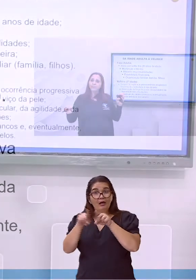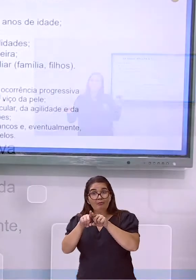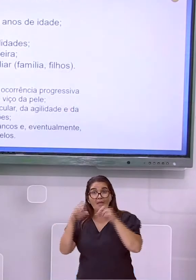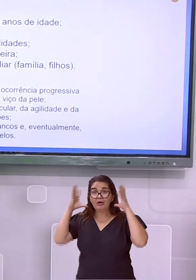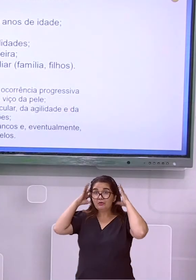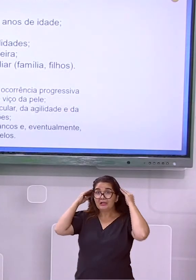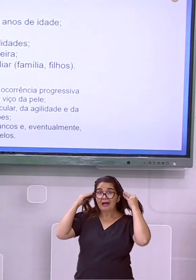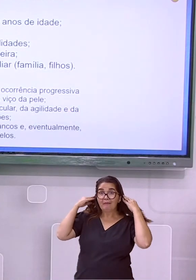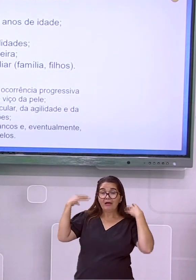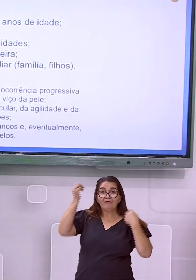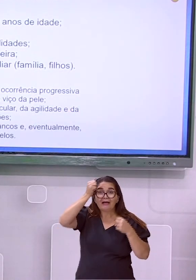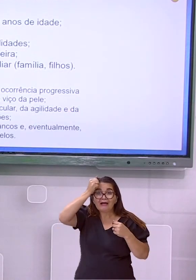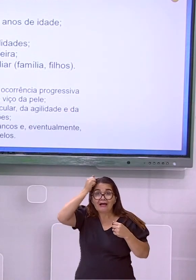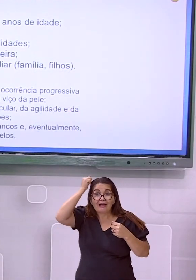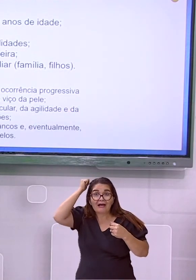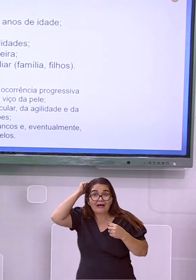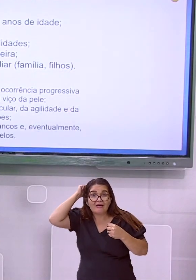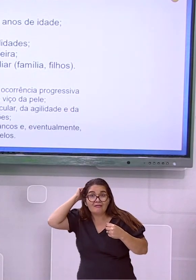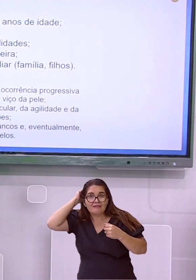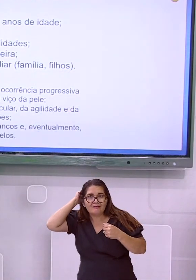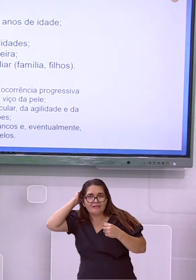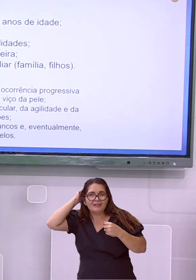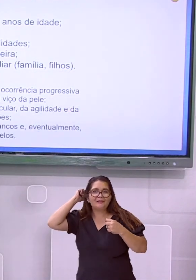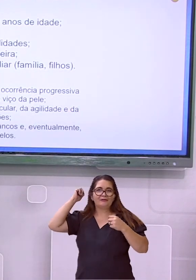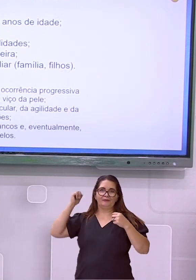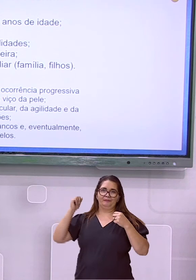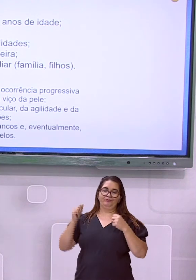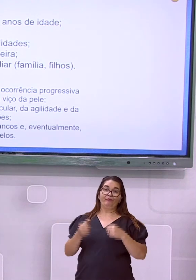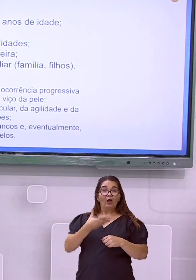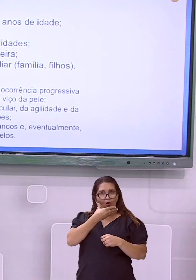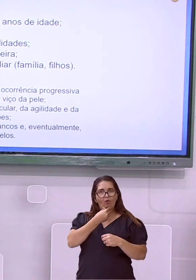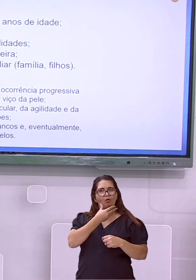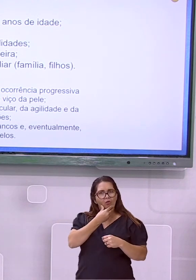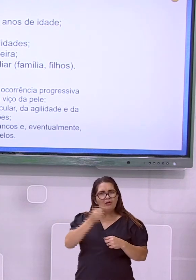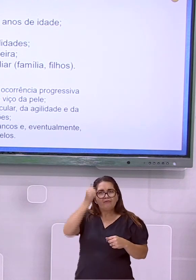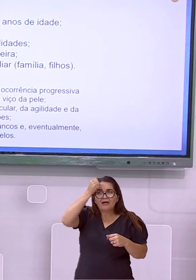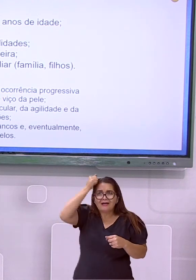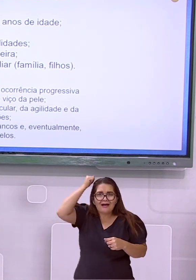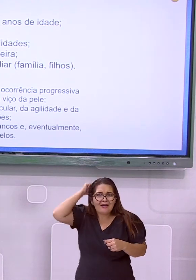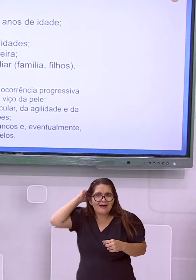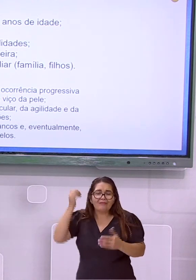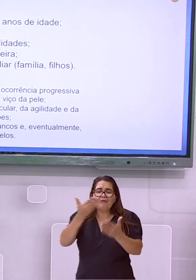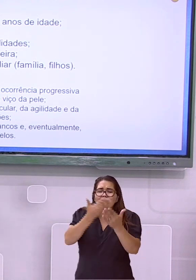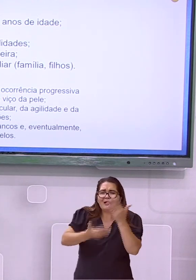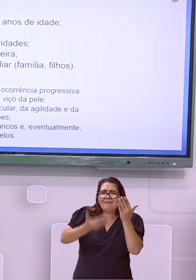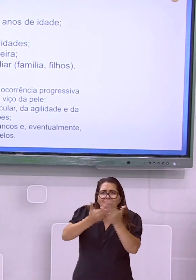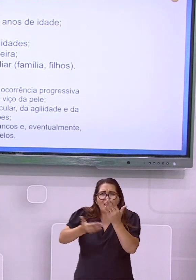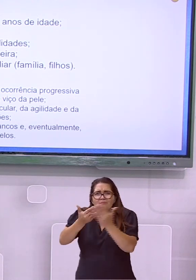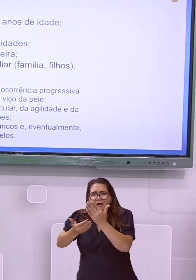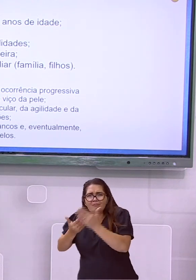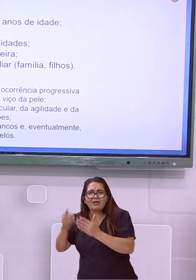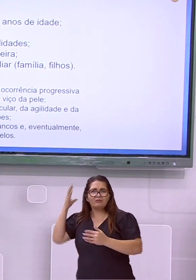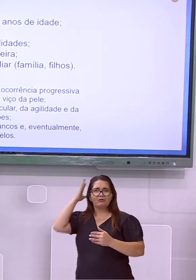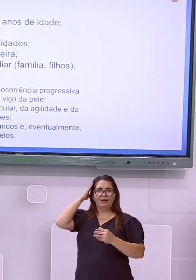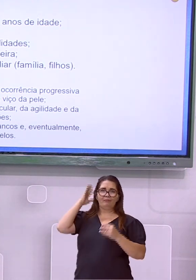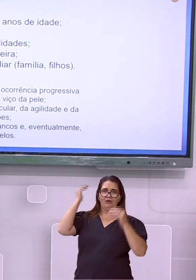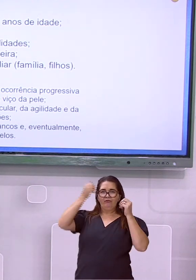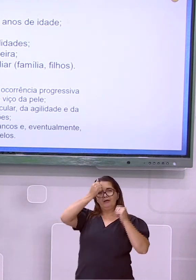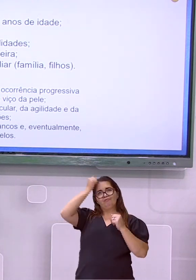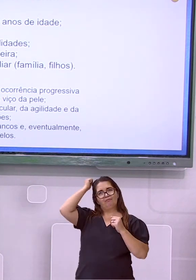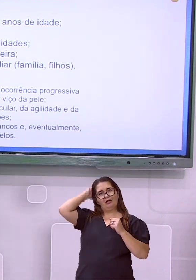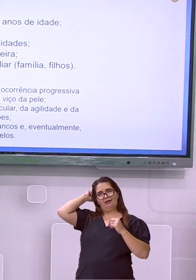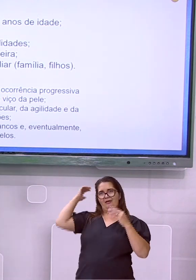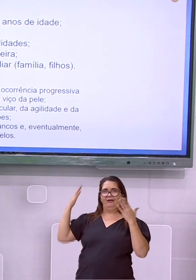totalmente os cabelos. Então, são essas mudanças que acontecem. Aqui, também, as pessoas têm a